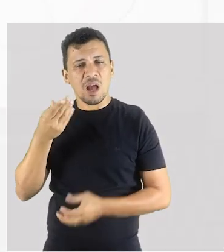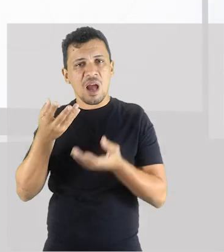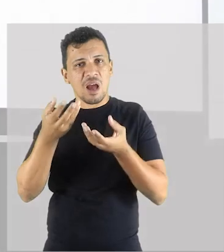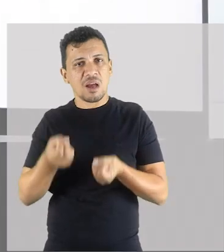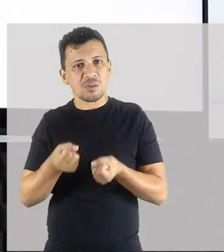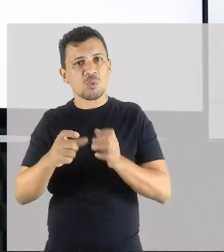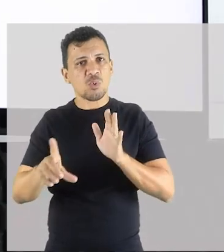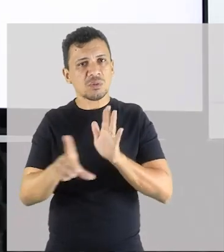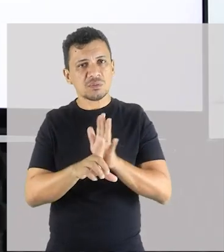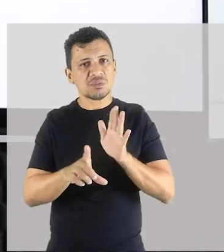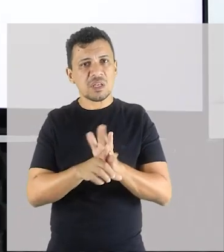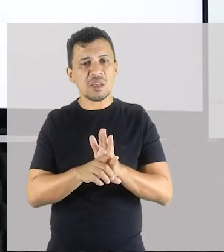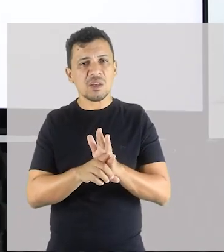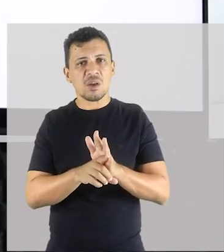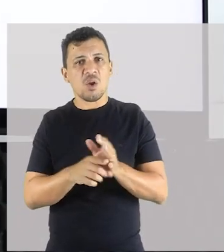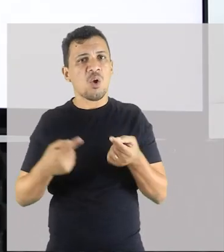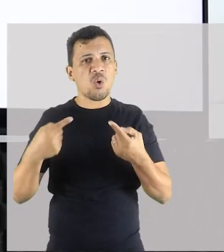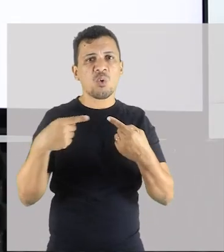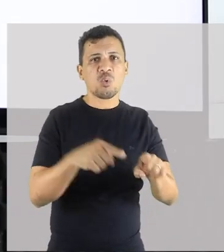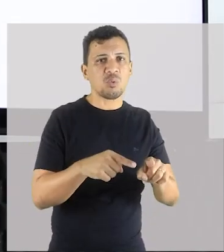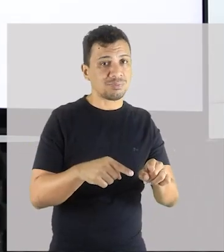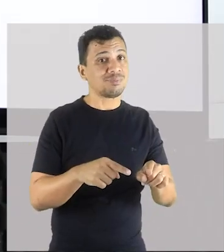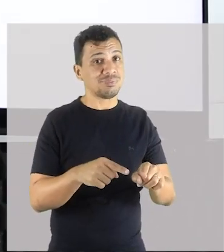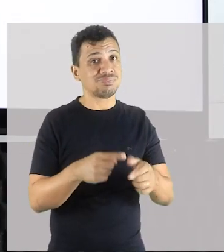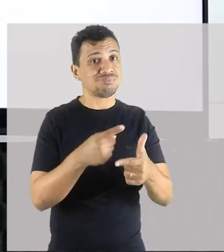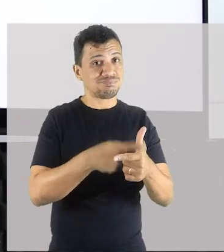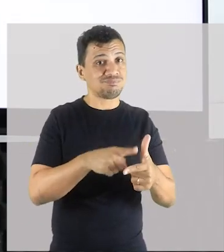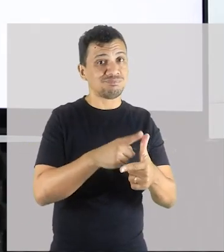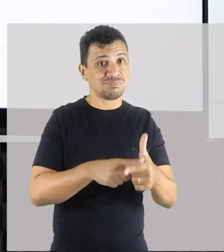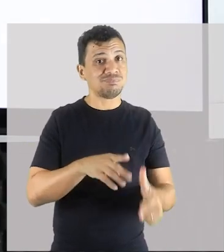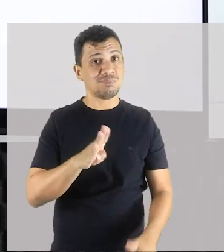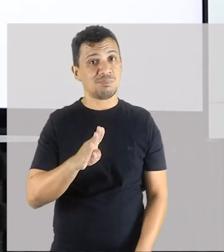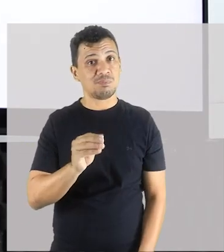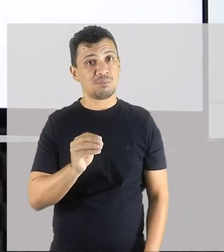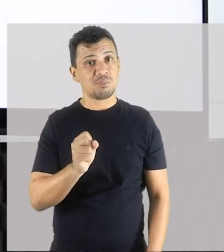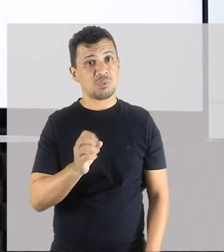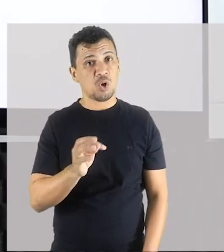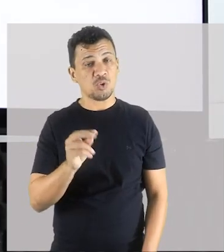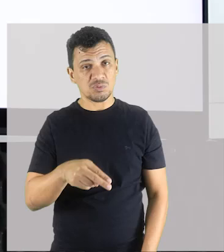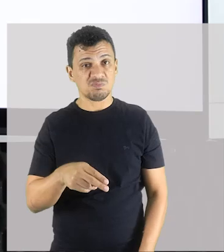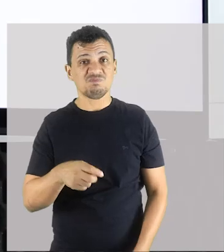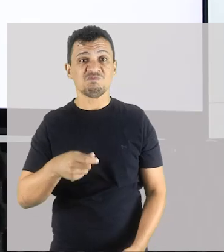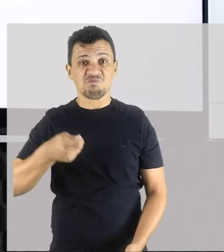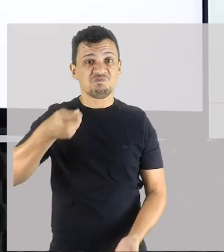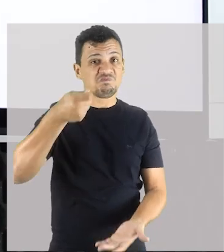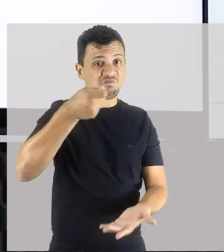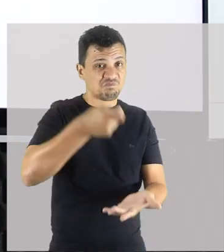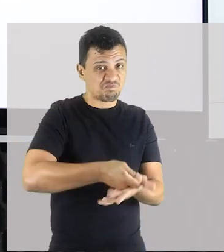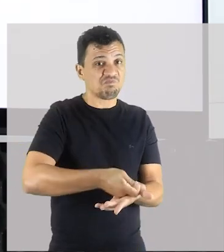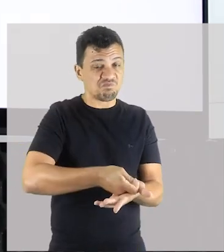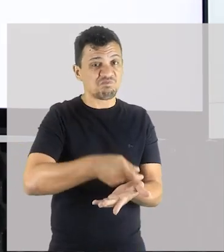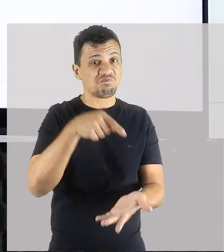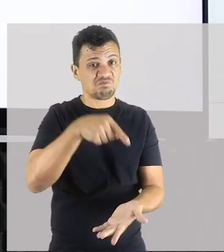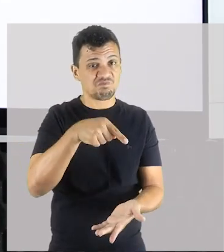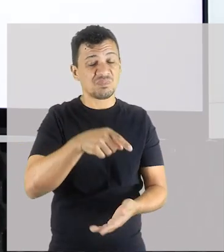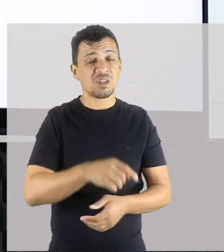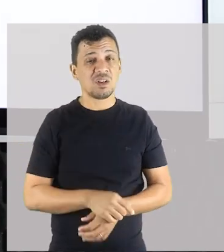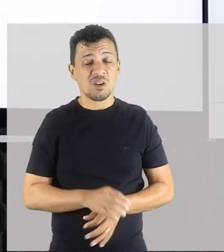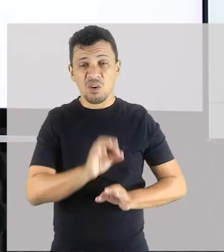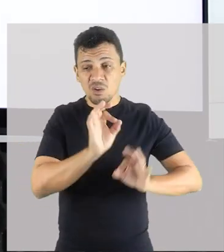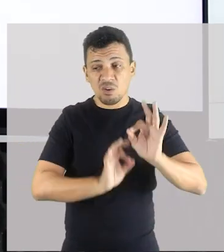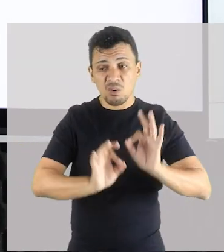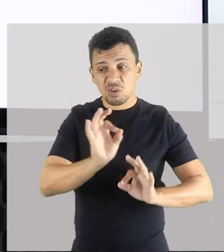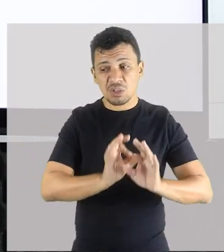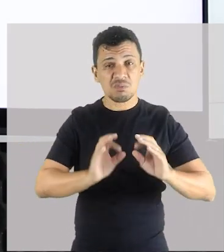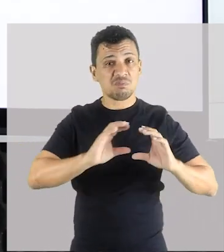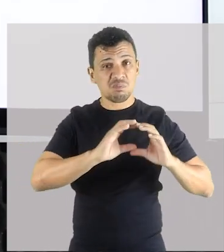em resposta ao incidente de Boston, implementando novas sanções contra as 13 colônias. Os colonos reagiram organizando